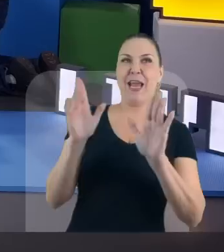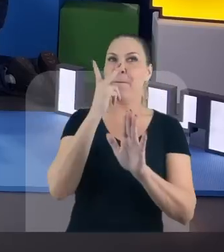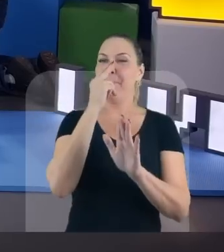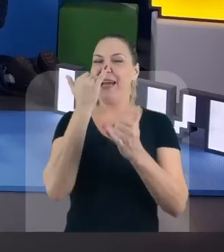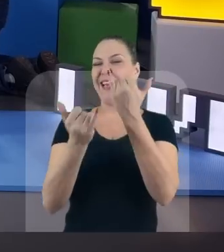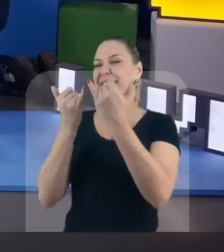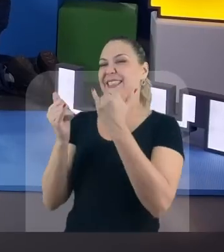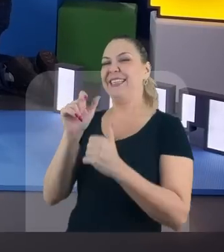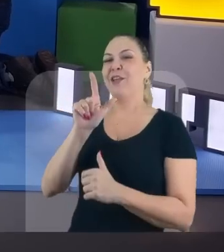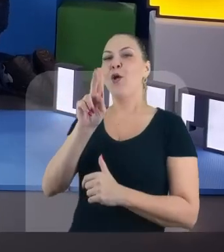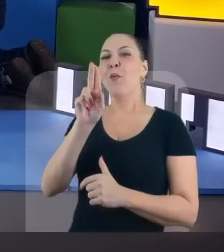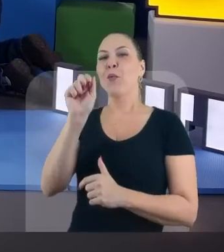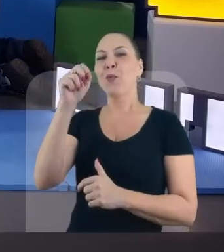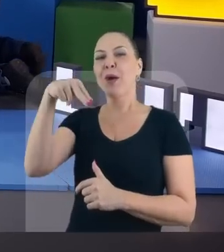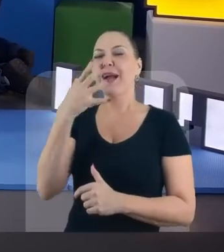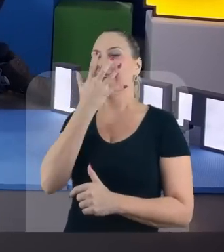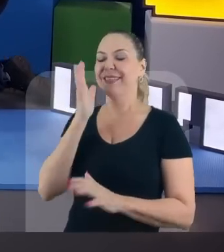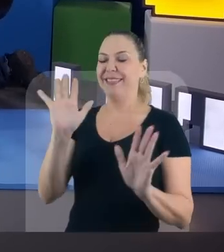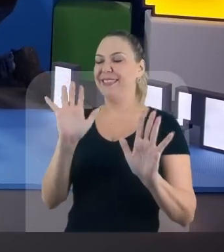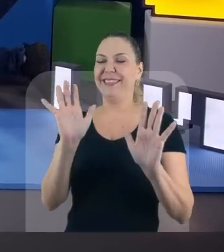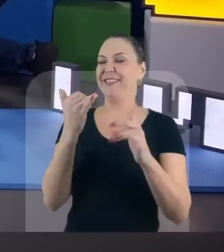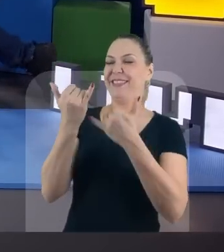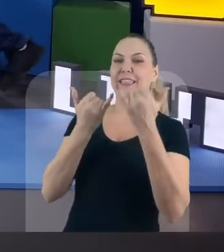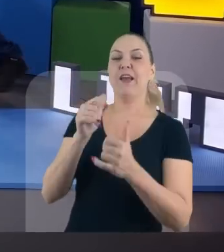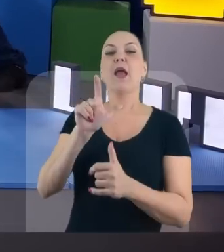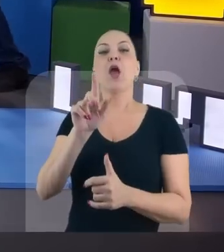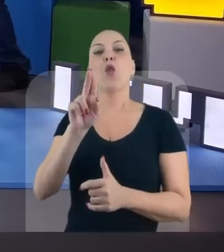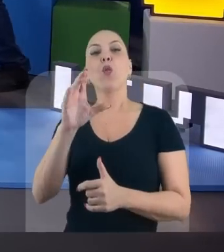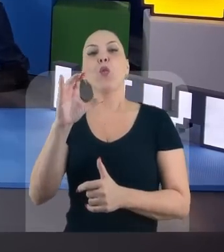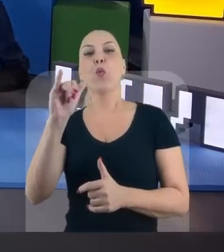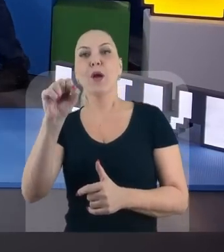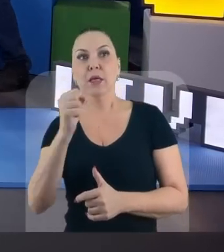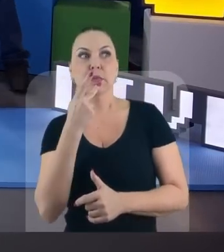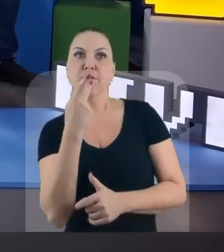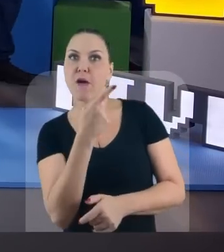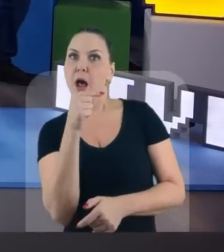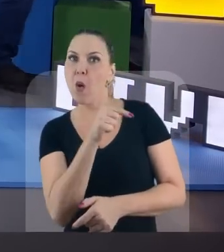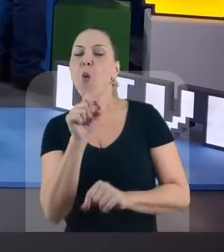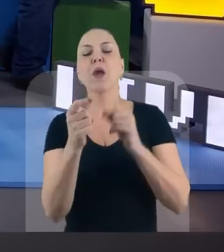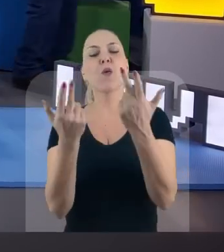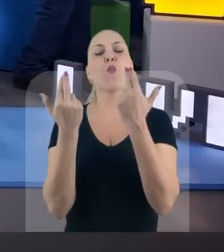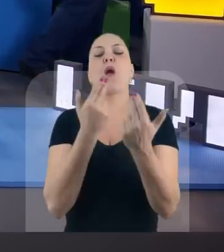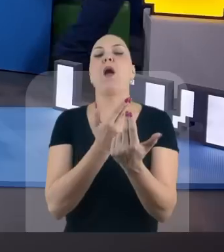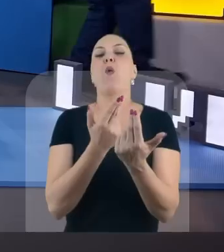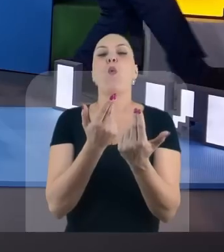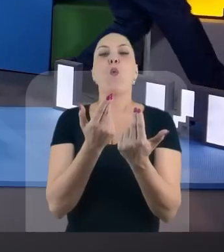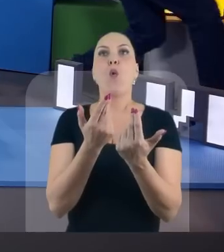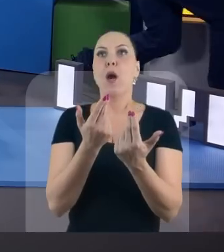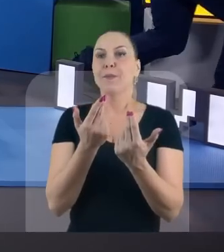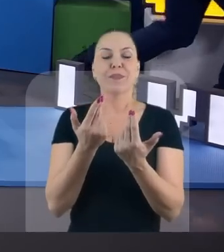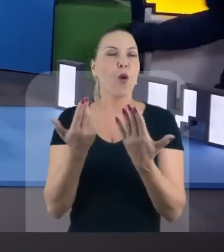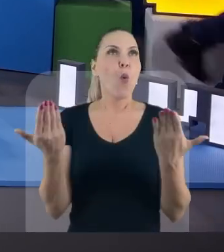nem tanto, né? É sem script, ó, sem script. Foi o que o Lucas falou, velho. Então, de pouquinho em pouquinho, a gente vai mudando. E como o Braga Neto falou,